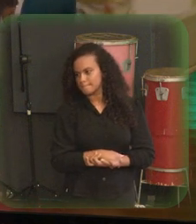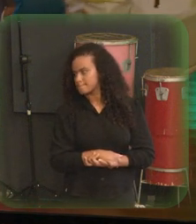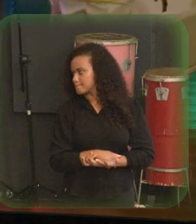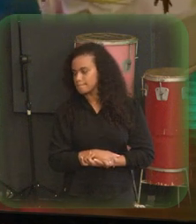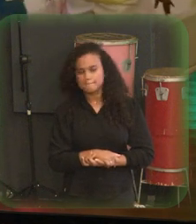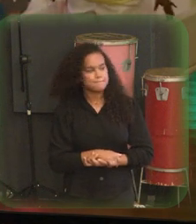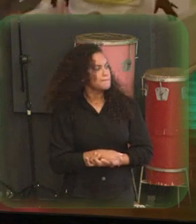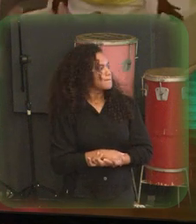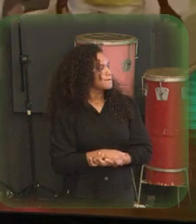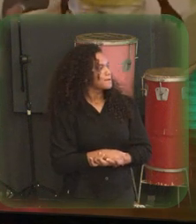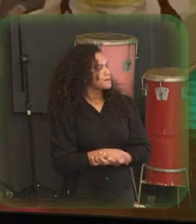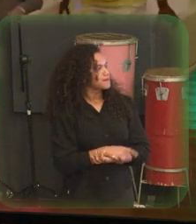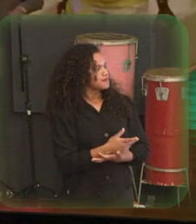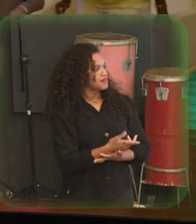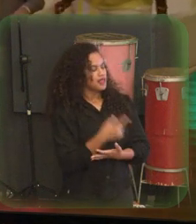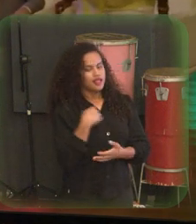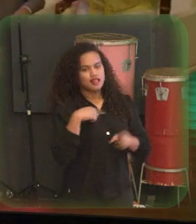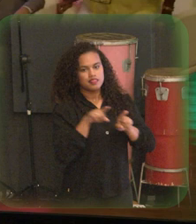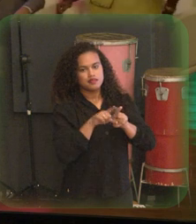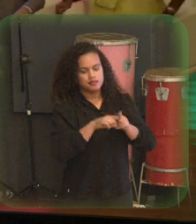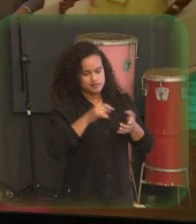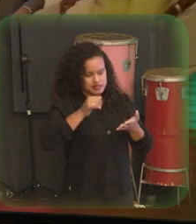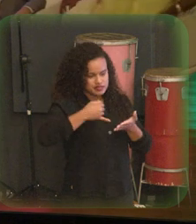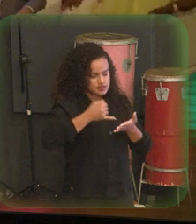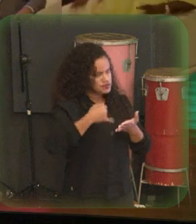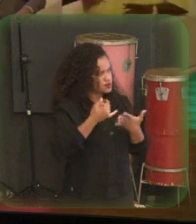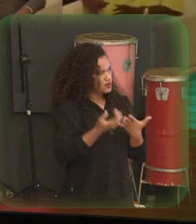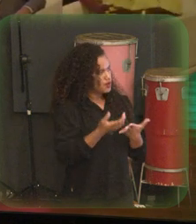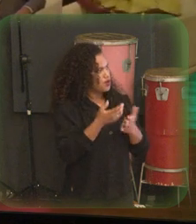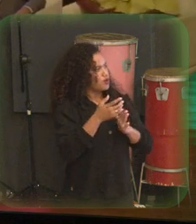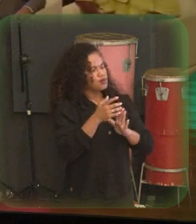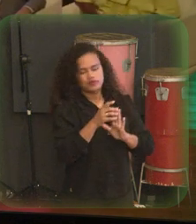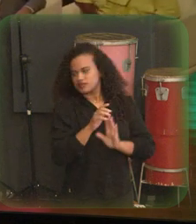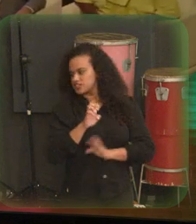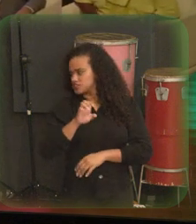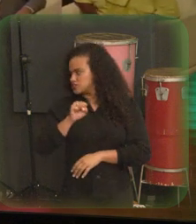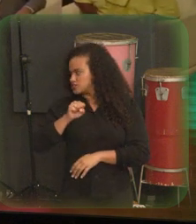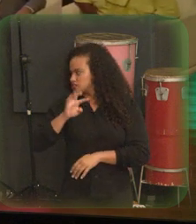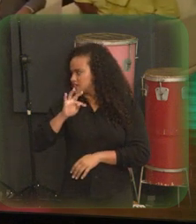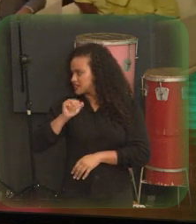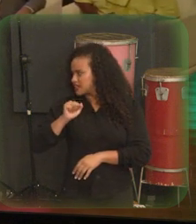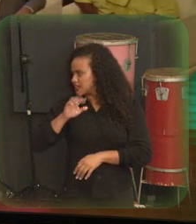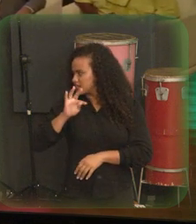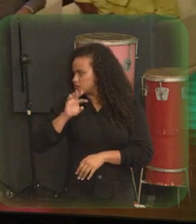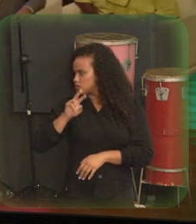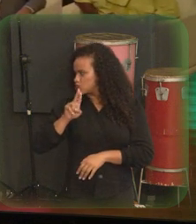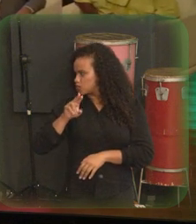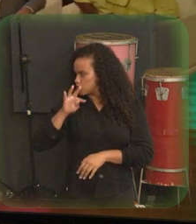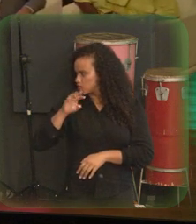Ainda assinamos no meio do caminho o Estatuto da Igualdade Racial. Lá no Palácio.